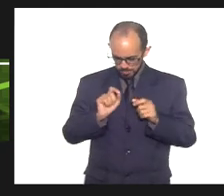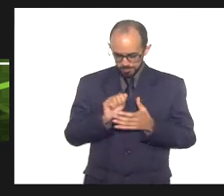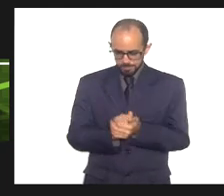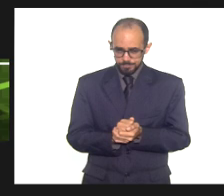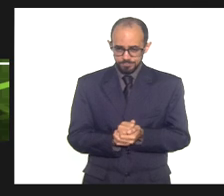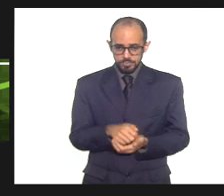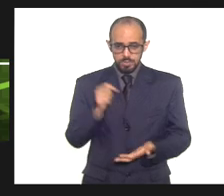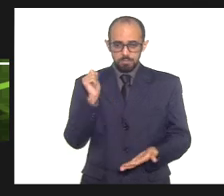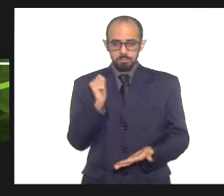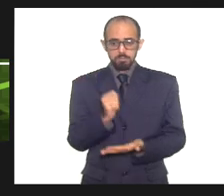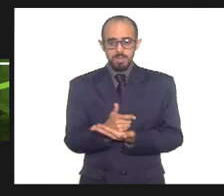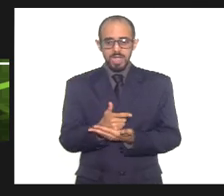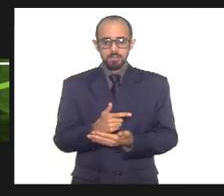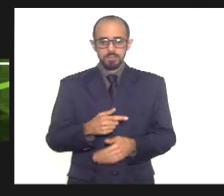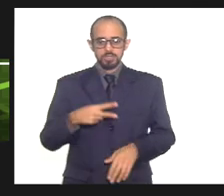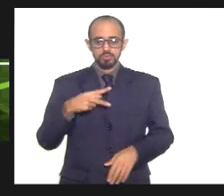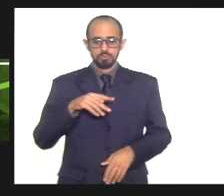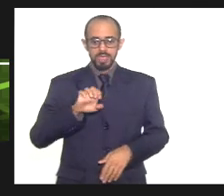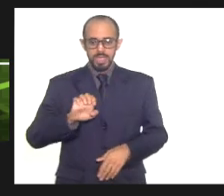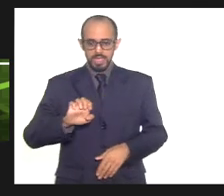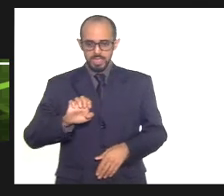os pagamentos de PES